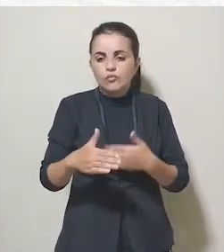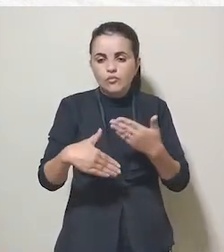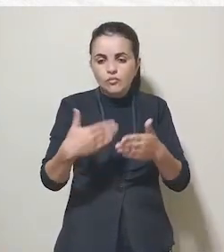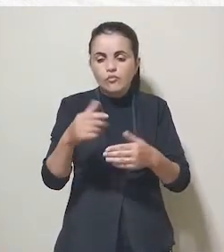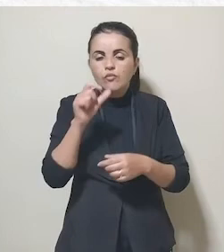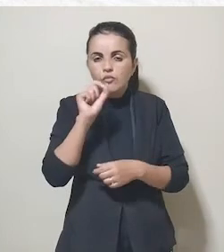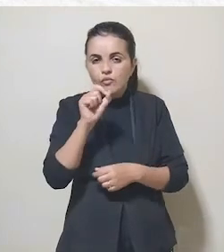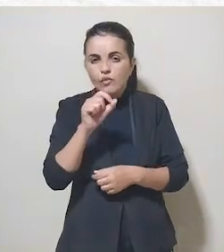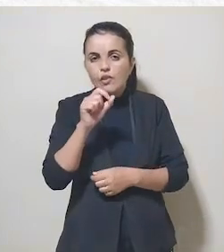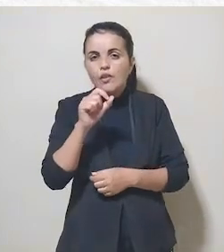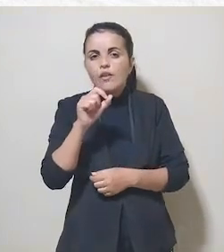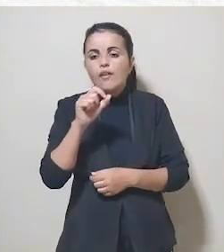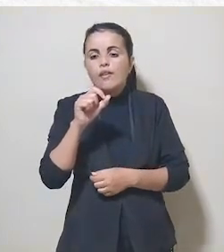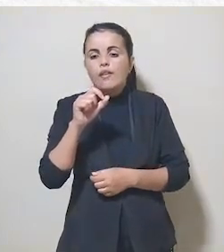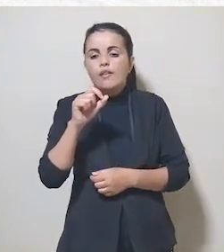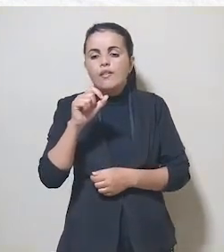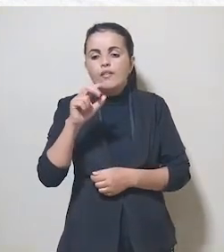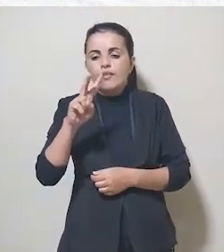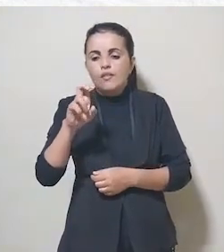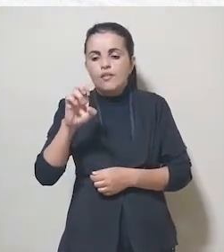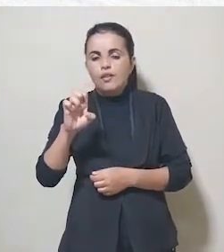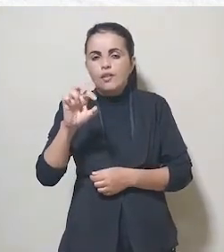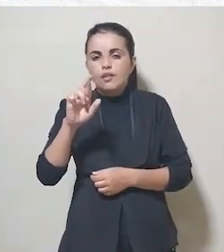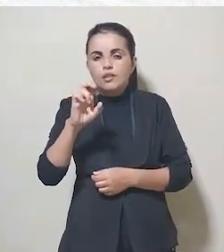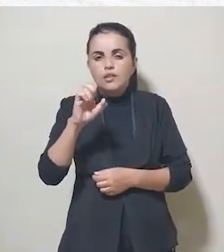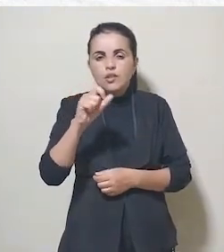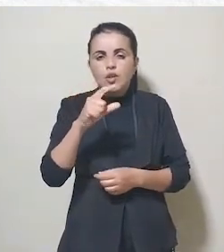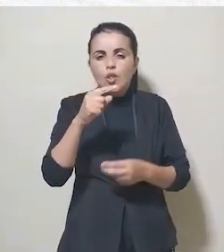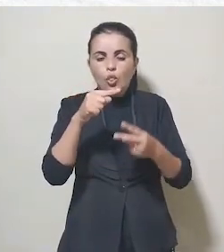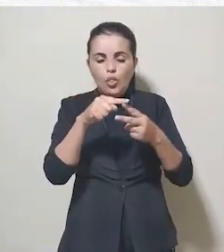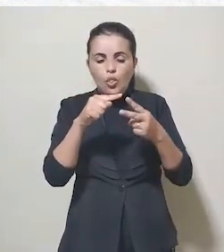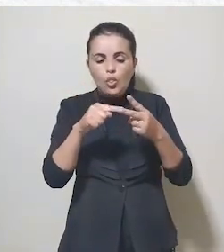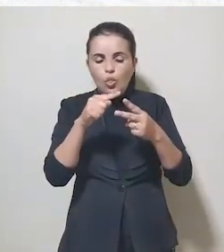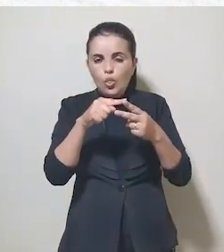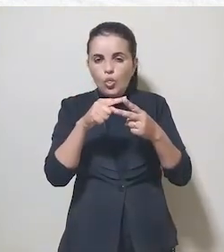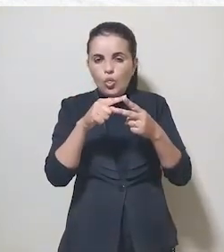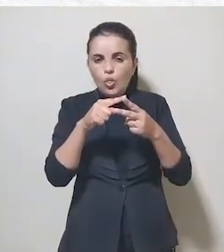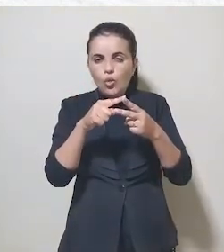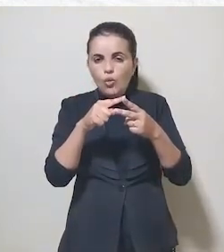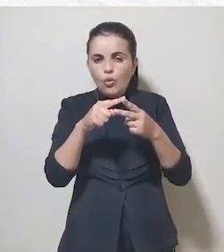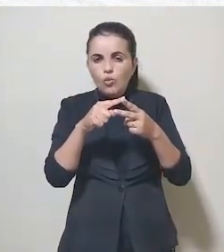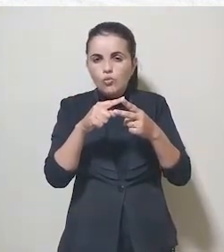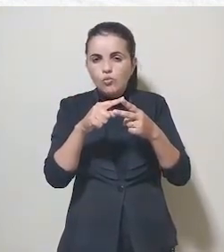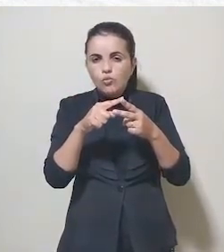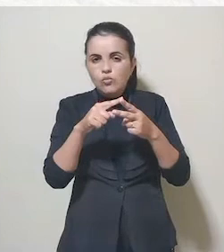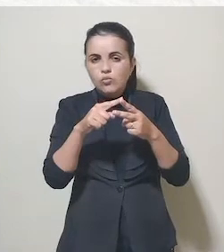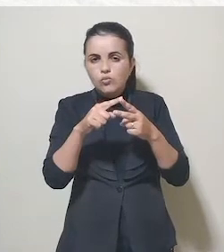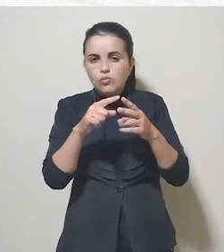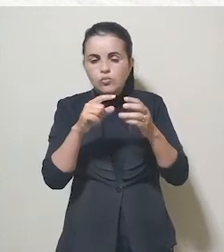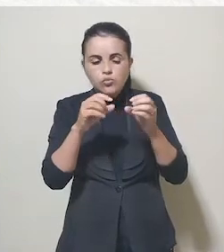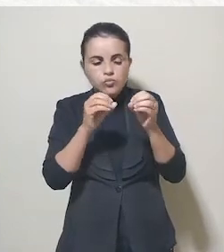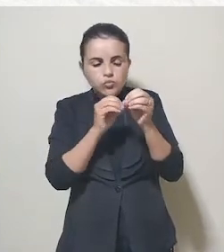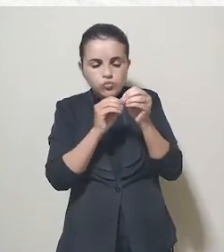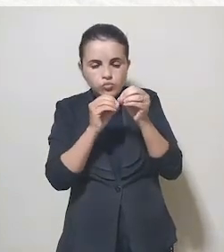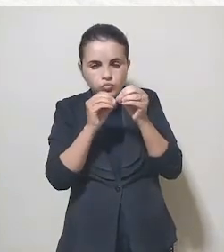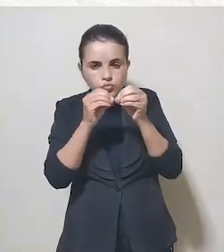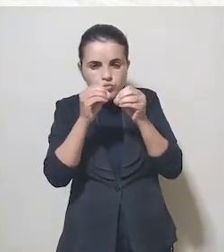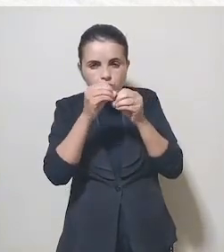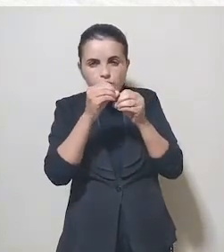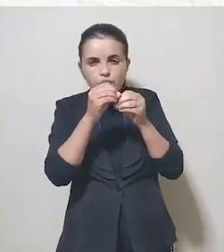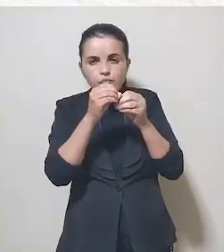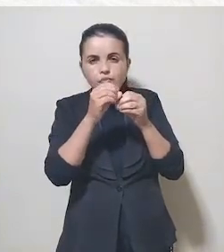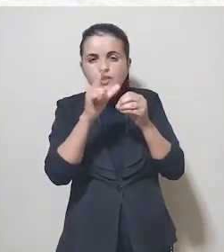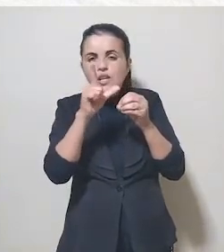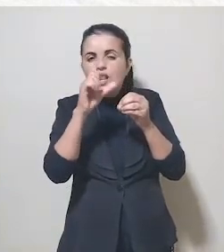Seguindo, a gente tem agora a vesícula seminal. A vesícula seminal é formada por duas pequenas bolsas localizadas atrás da bexiga e sua função é produzir o líquido